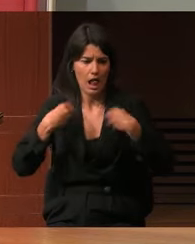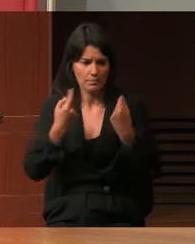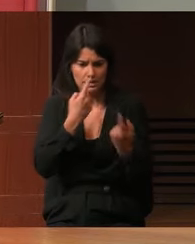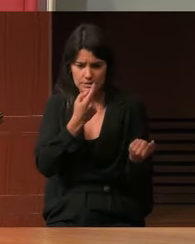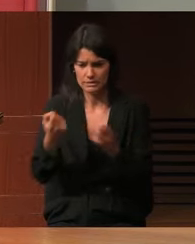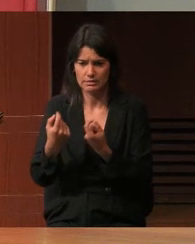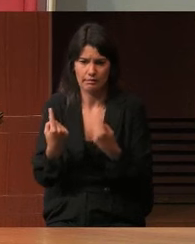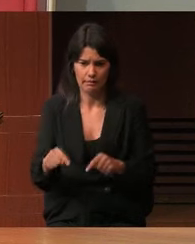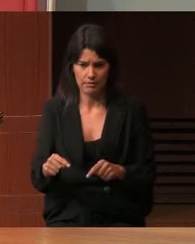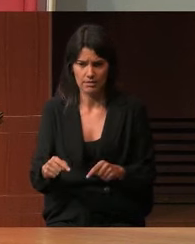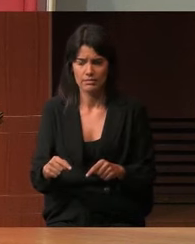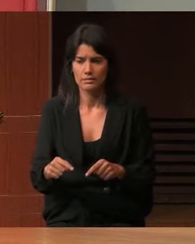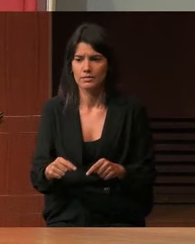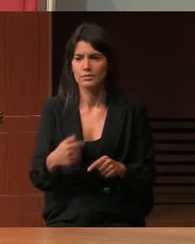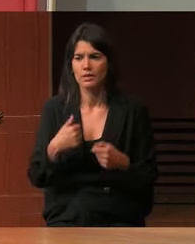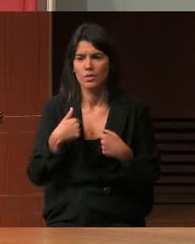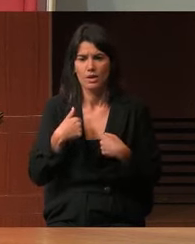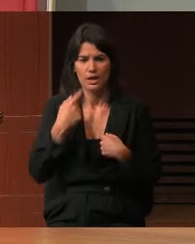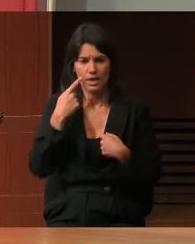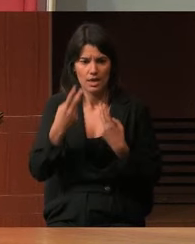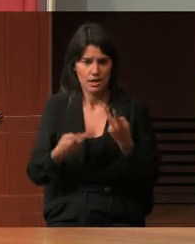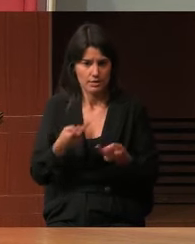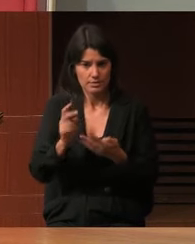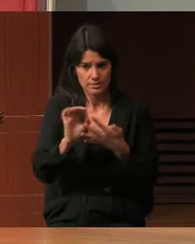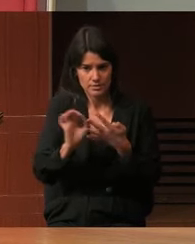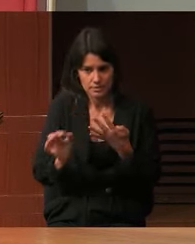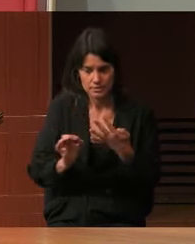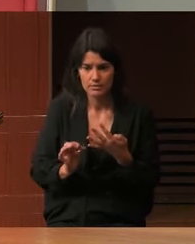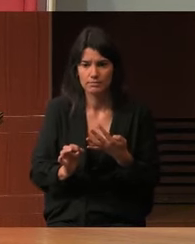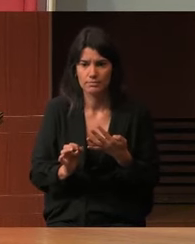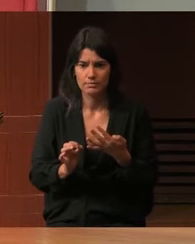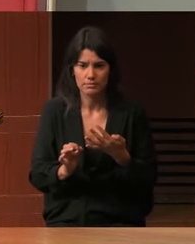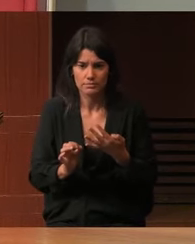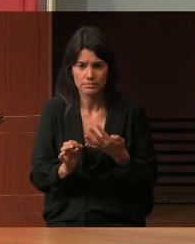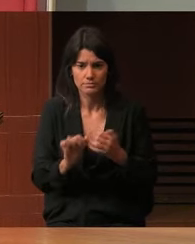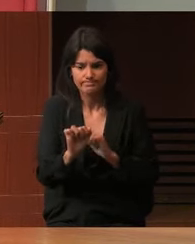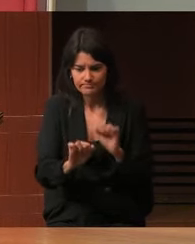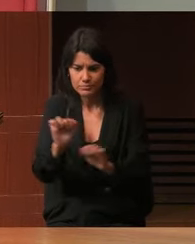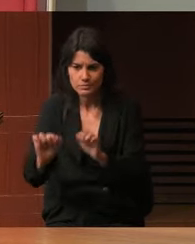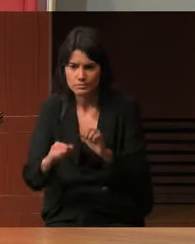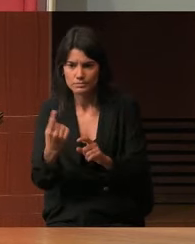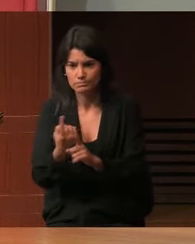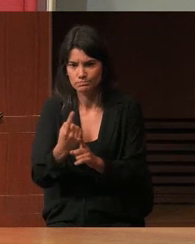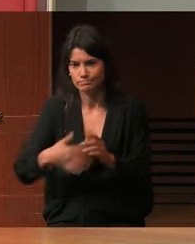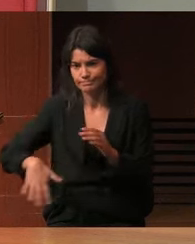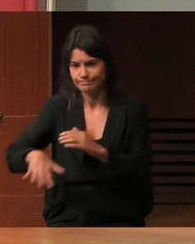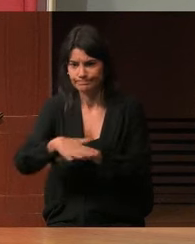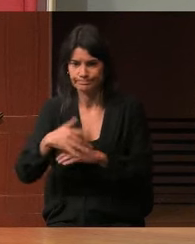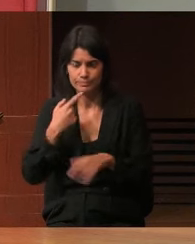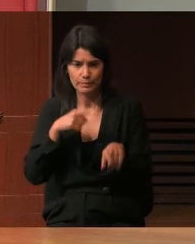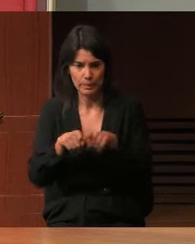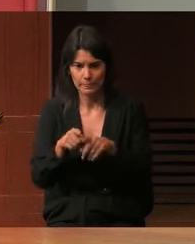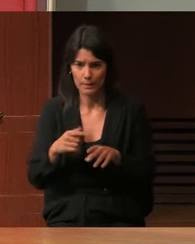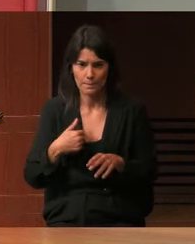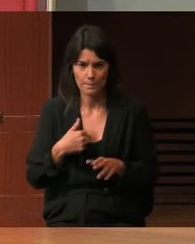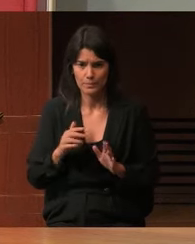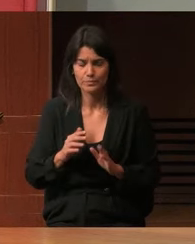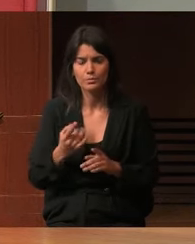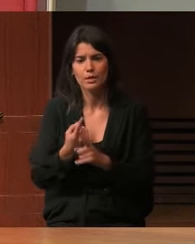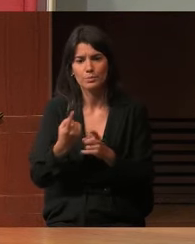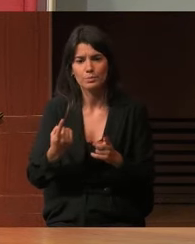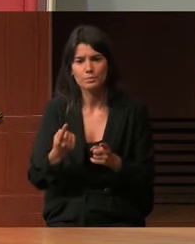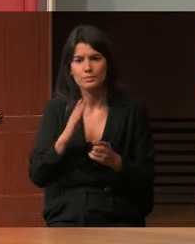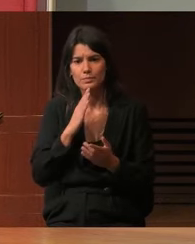semelhante. Não vou analisar agora em detalhe as peculiaridades desta cosmopolítica, que distribui o agenciamento